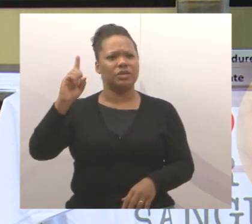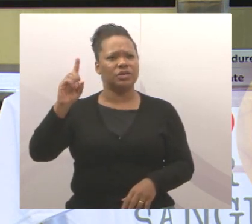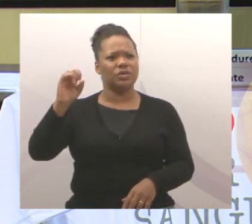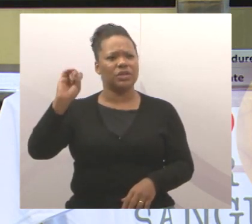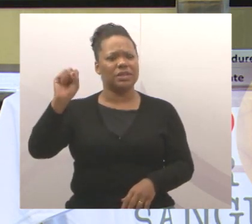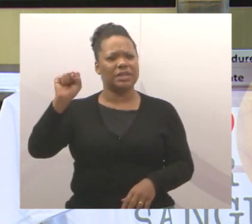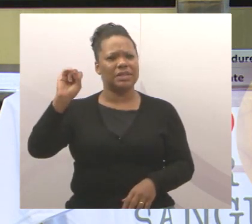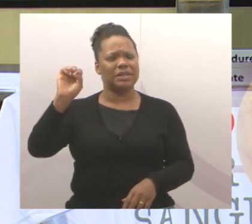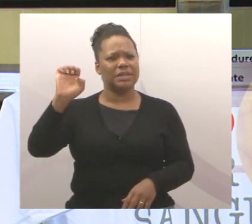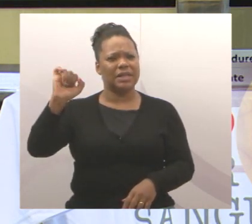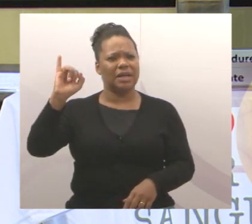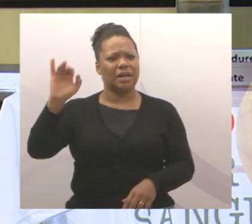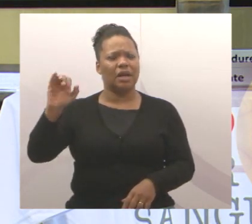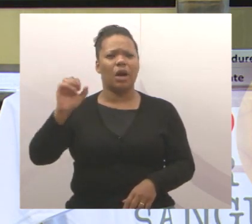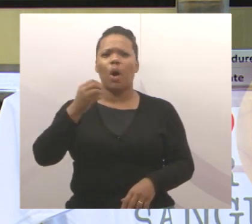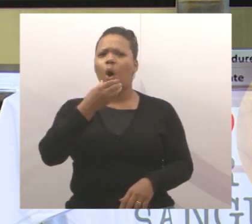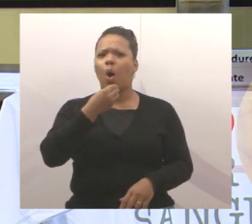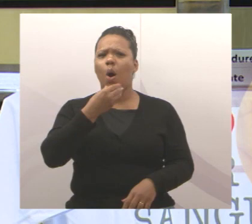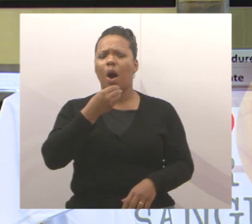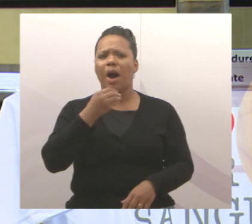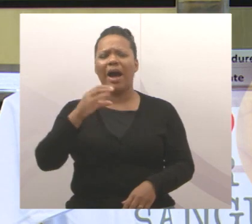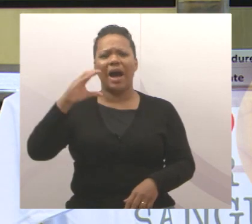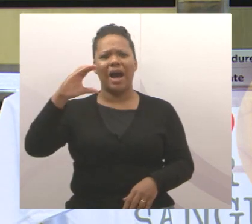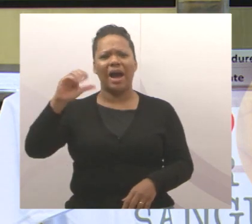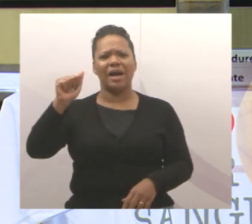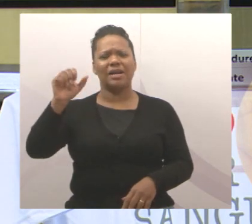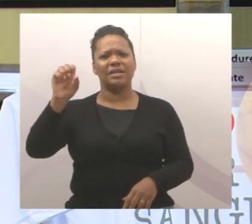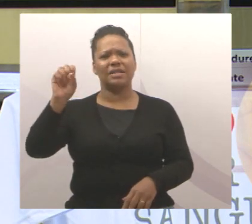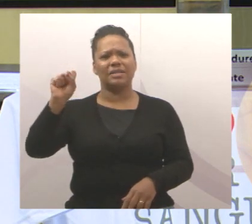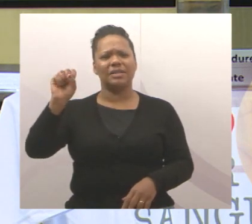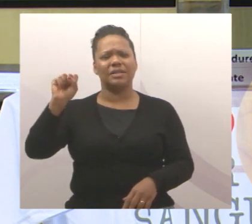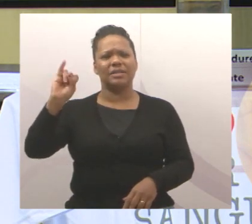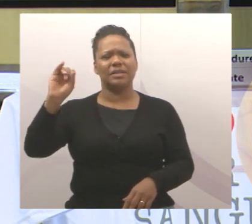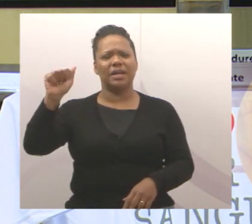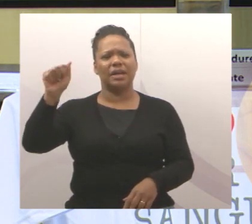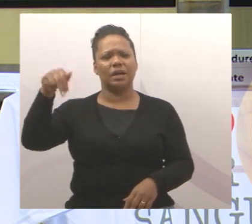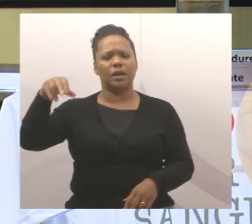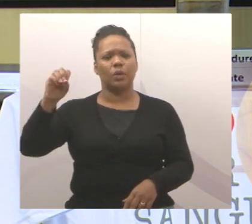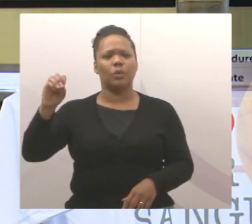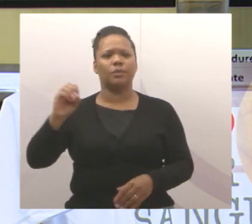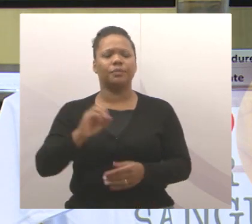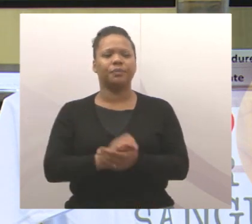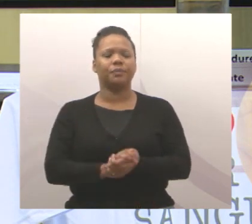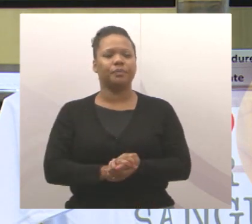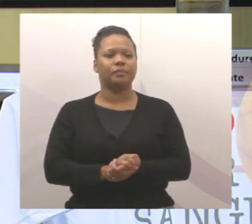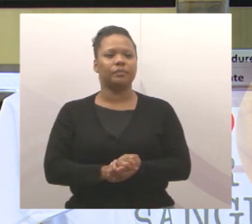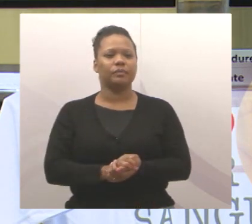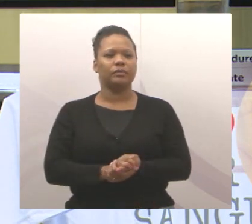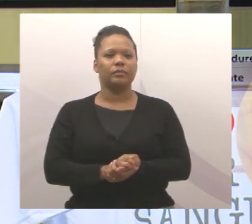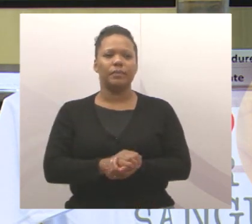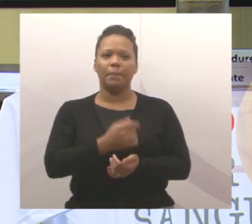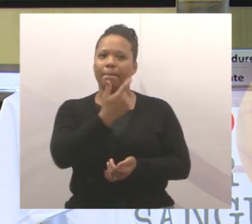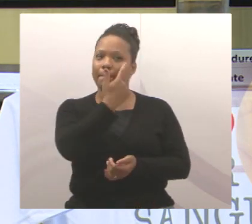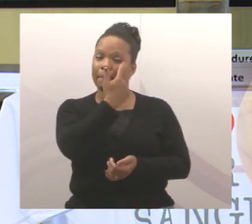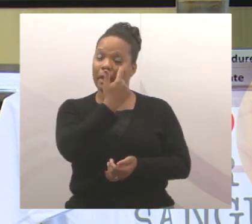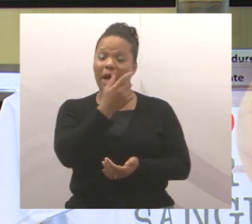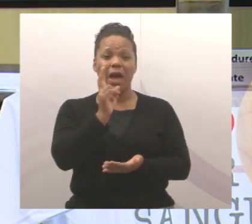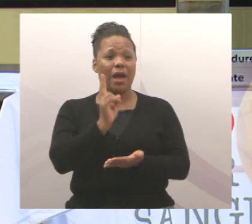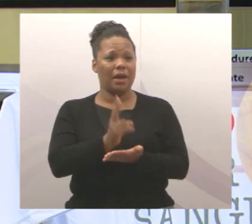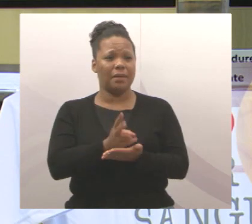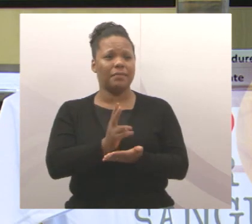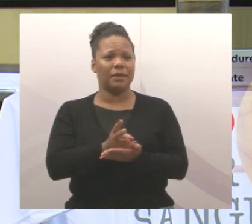pelo munícipe senhor Cassiano Ricardo Salgado Borges, cujas leituras se dispensa por se tratar